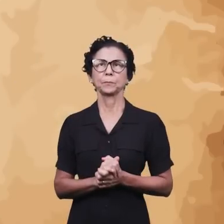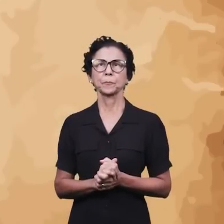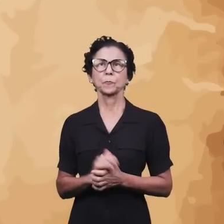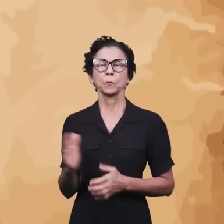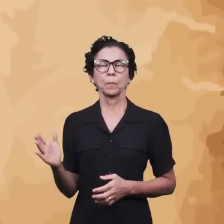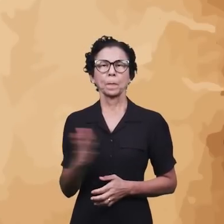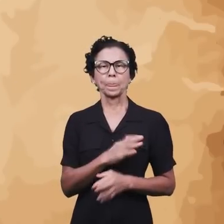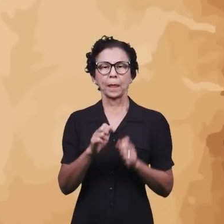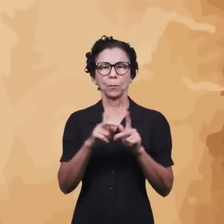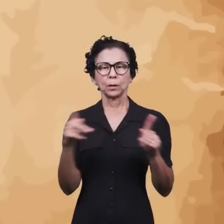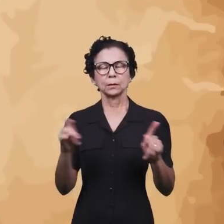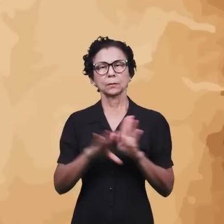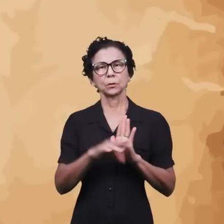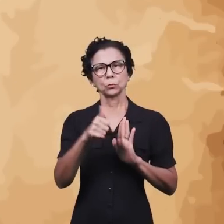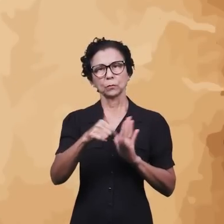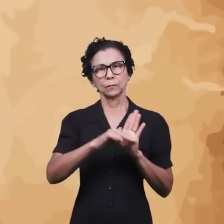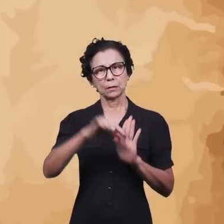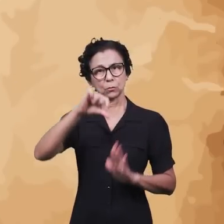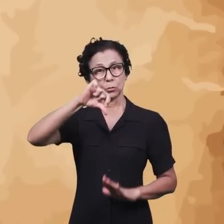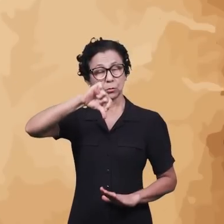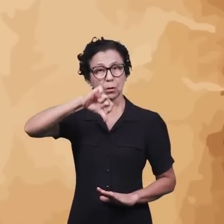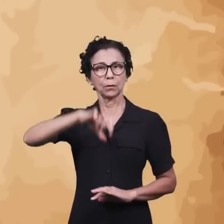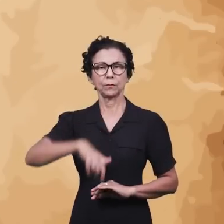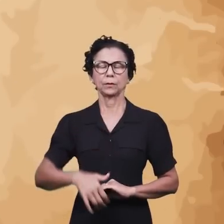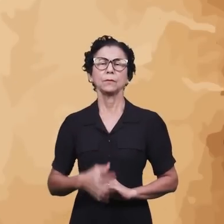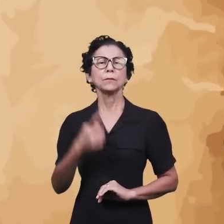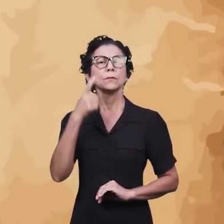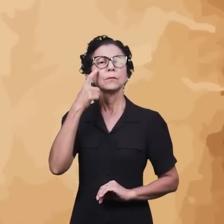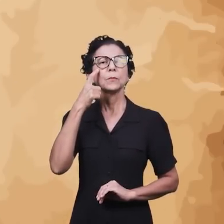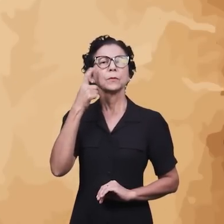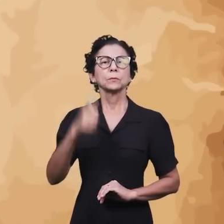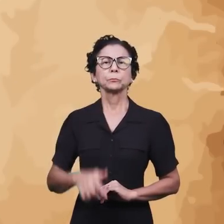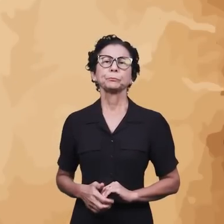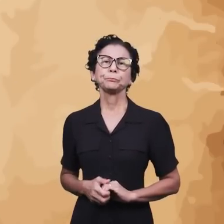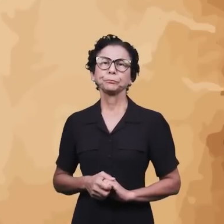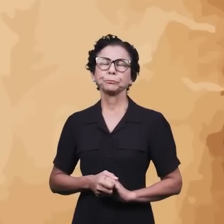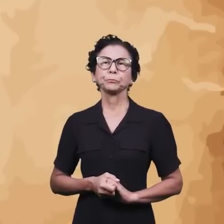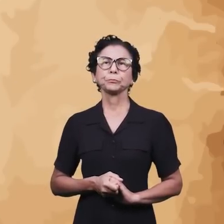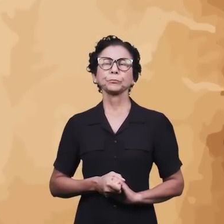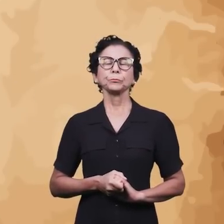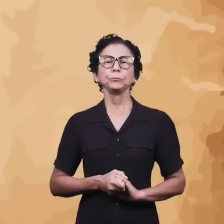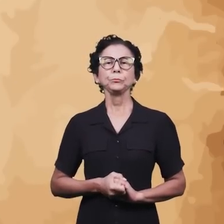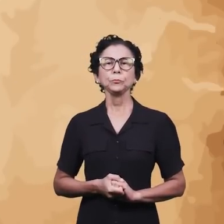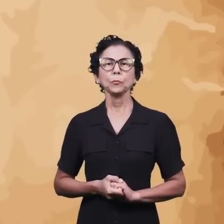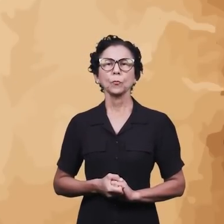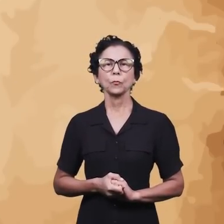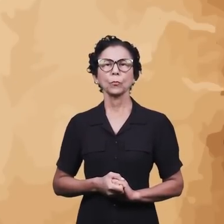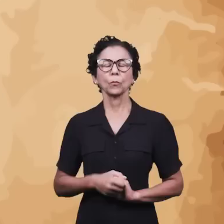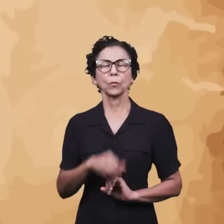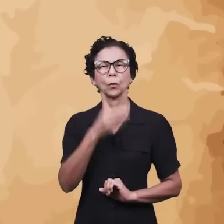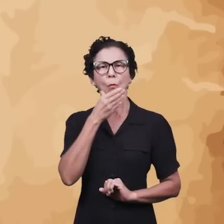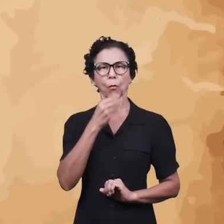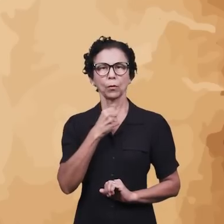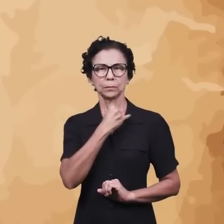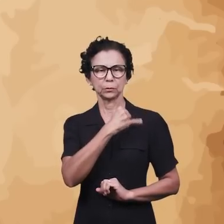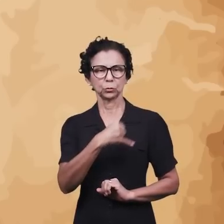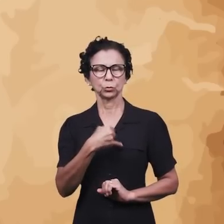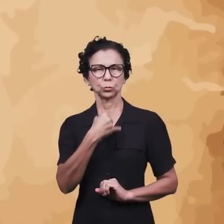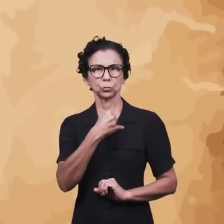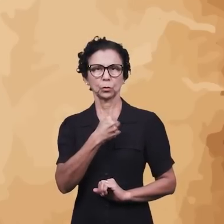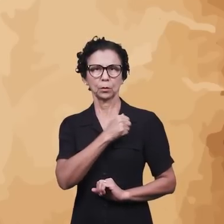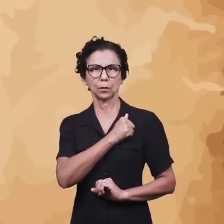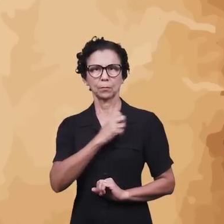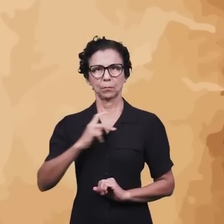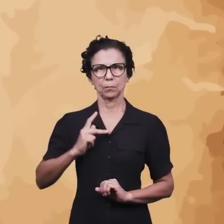Em Apocalipse, capítulo 1, verso 9. Nós vamos ver a palavra de João, quando